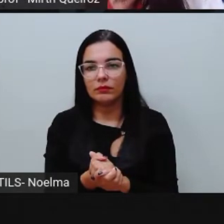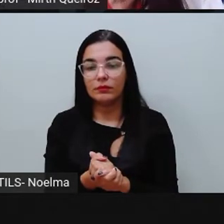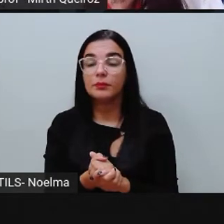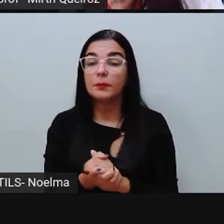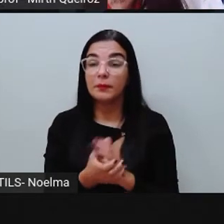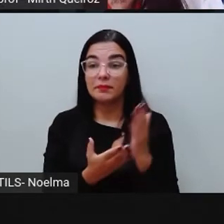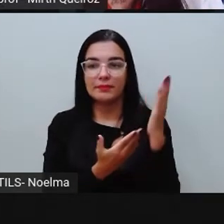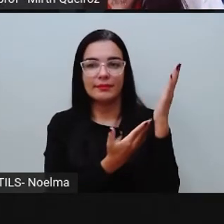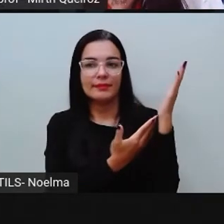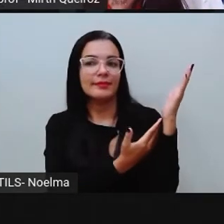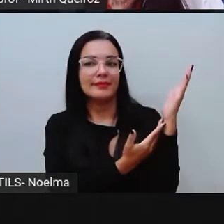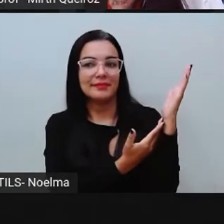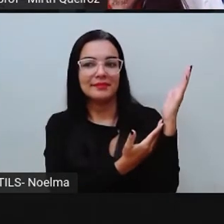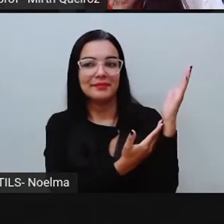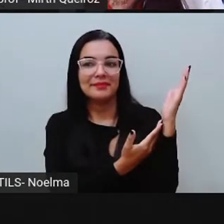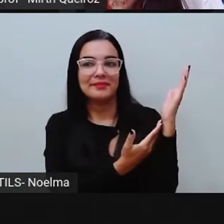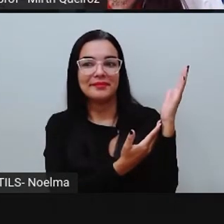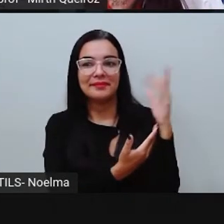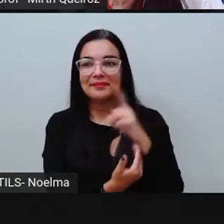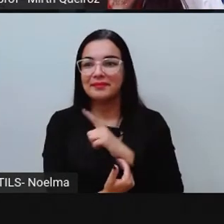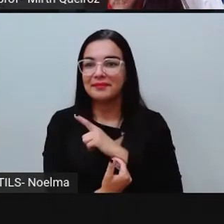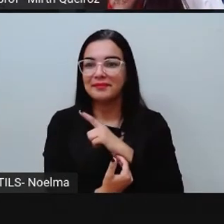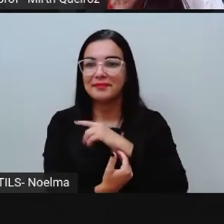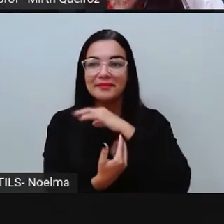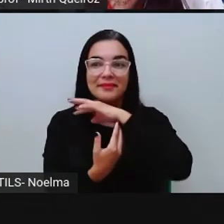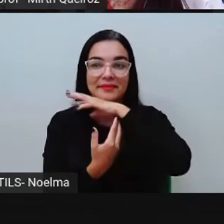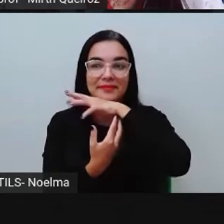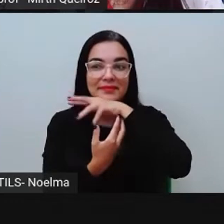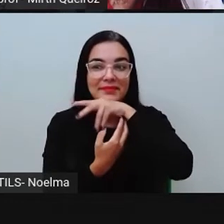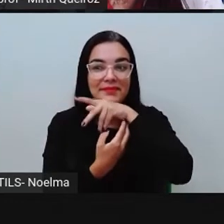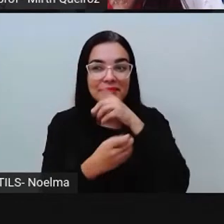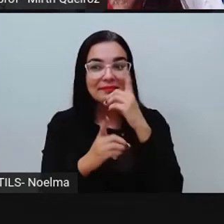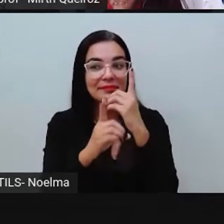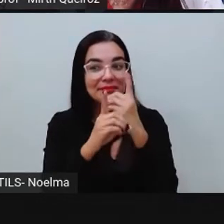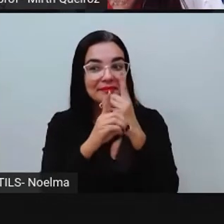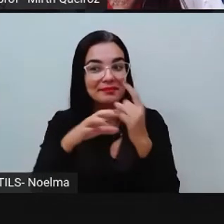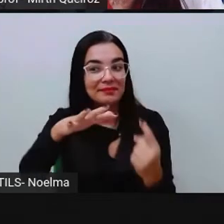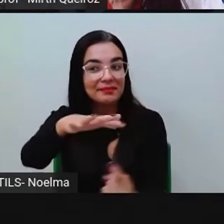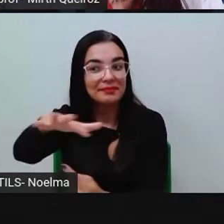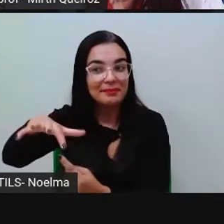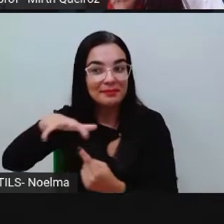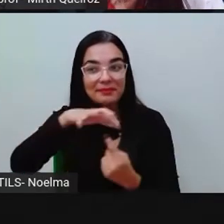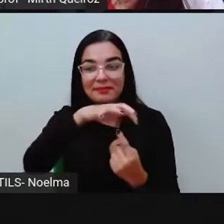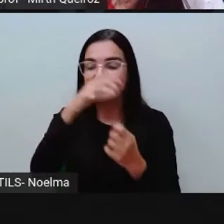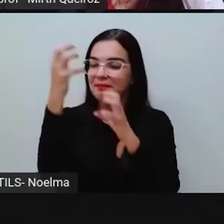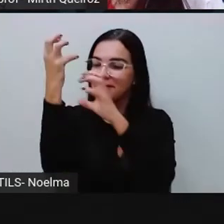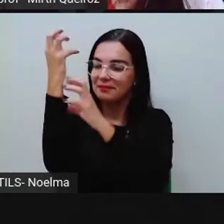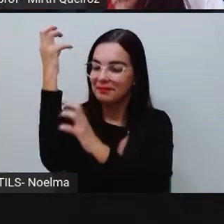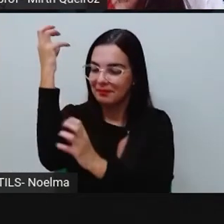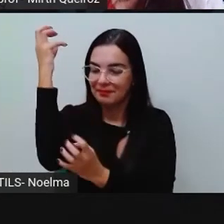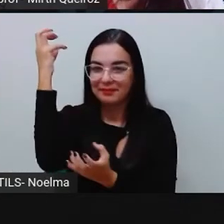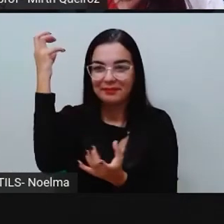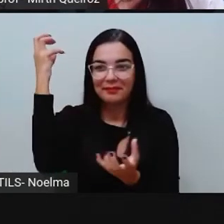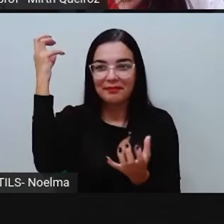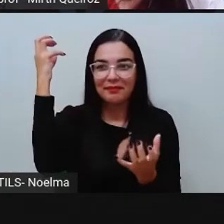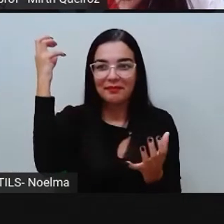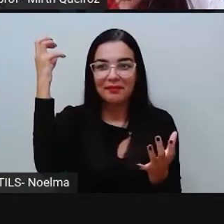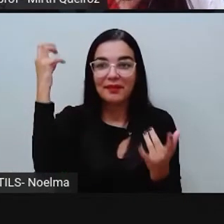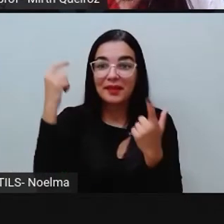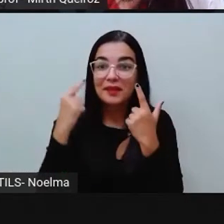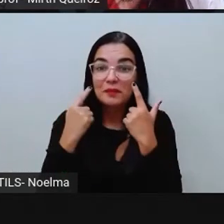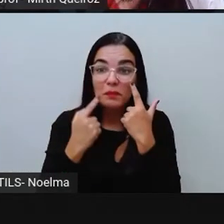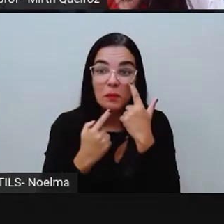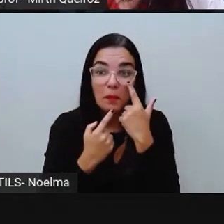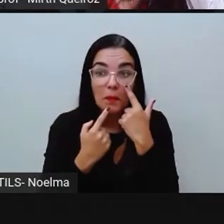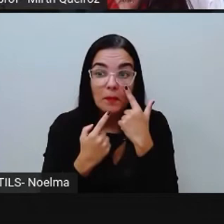Dos animais encontrados neste bioma, nós temos alguns aqui que se destacam, né? A cutia. Vejam aí,